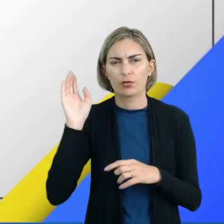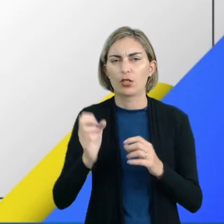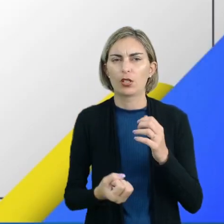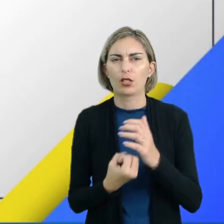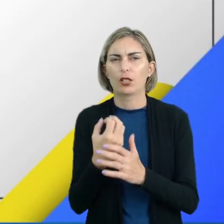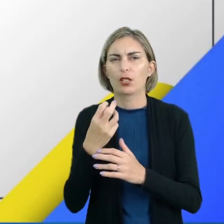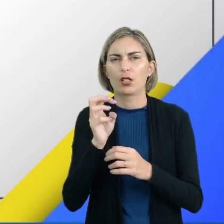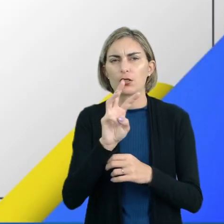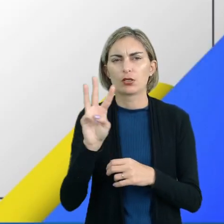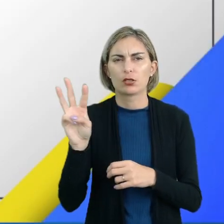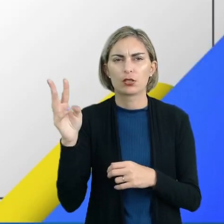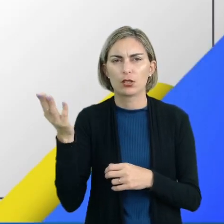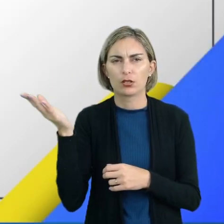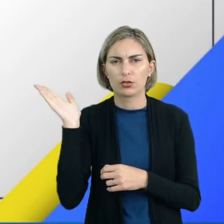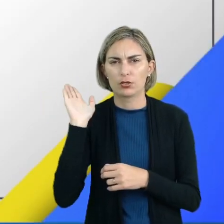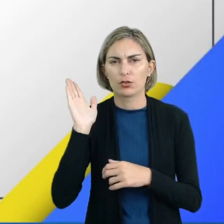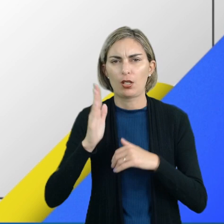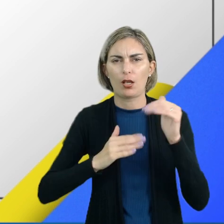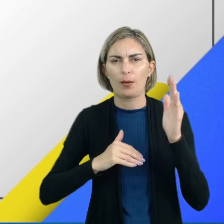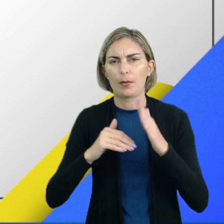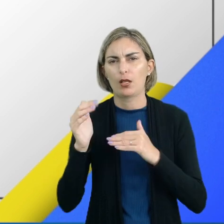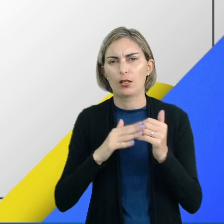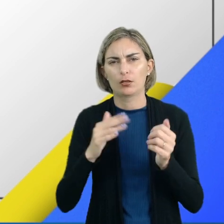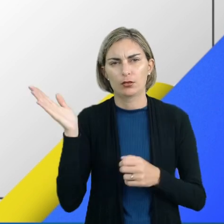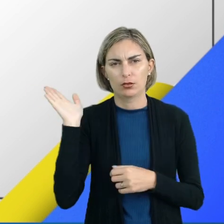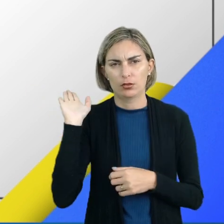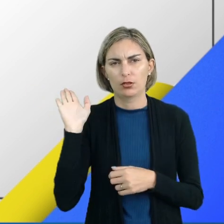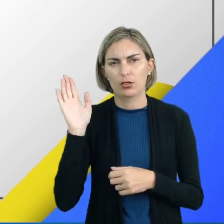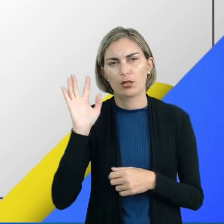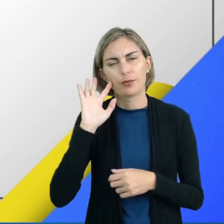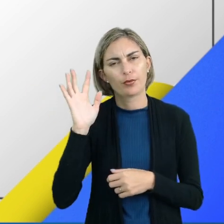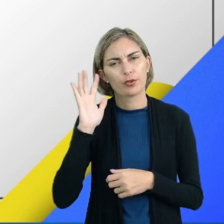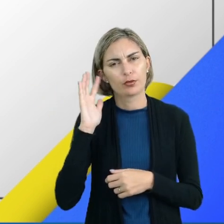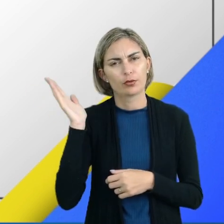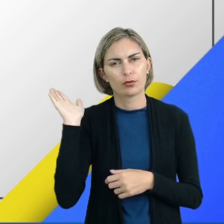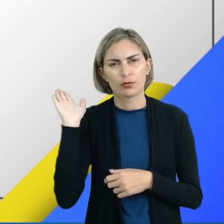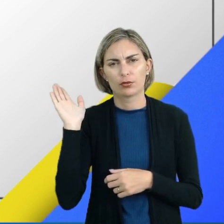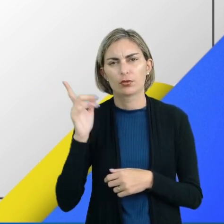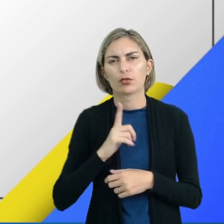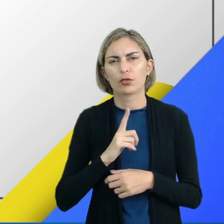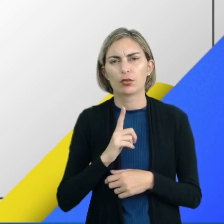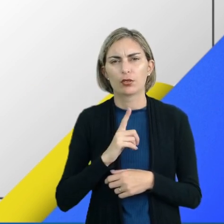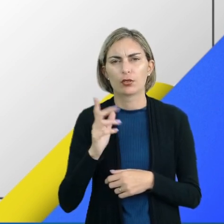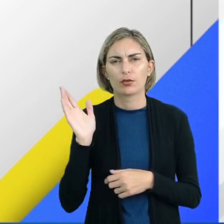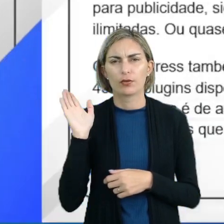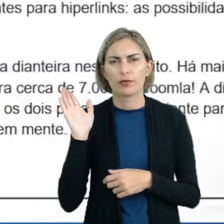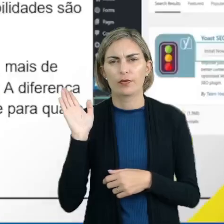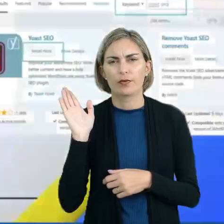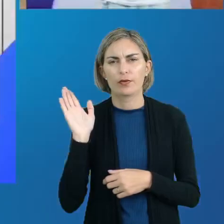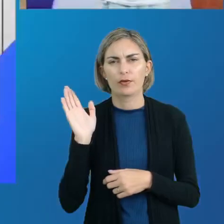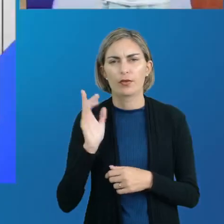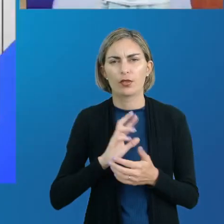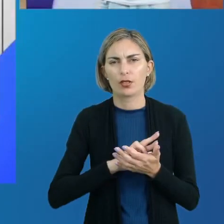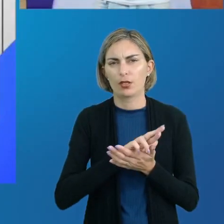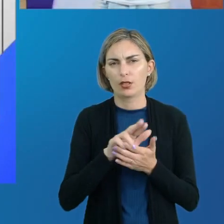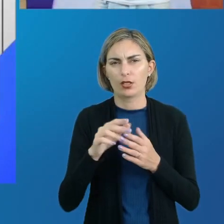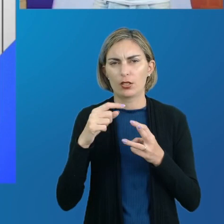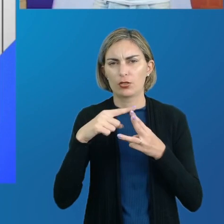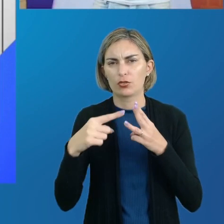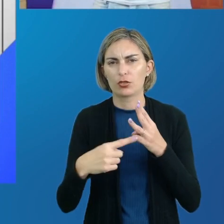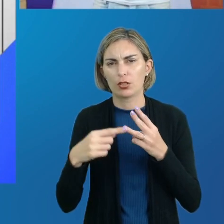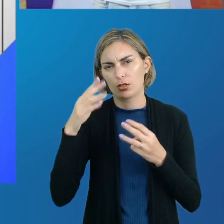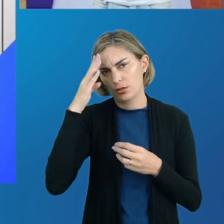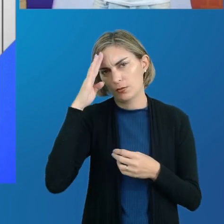do Wix, uma aula mais prática. Mas aqui, no campo mais teórico, onde criar? Temos aqui o WordPress, o Wix e o Joomla, que são os três